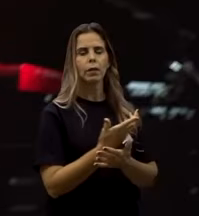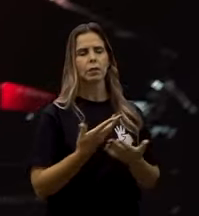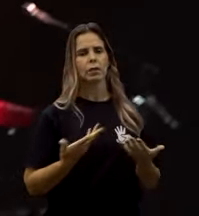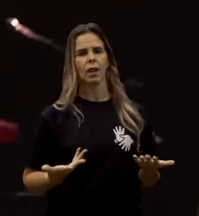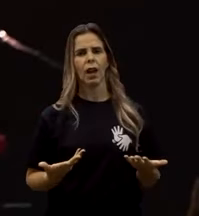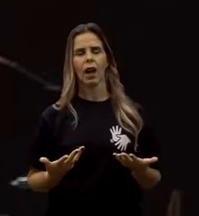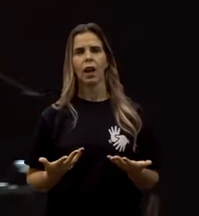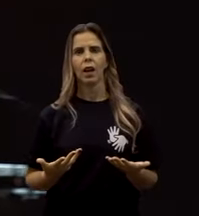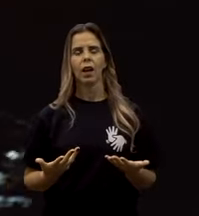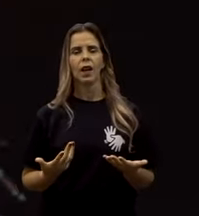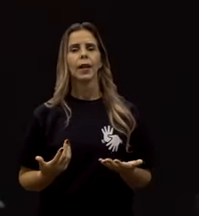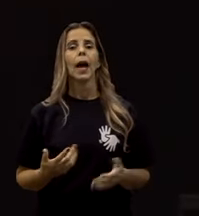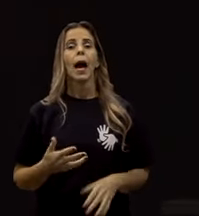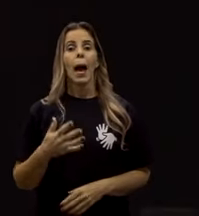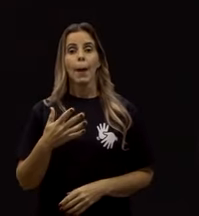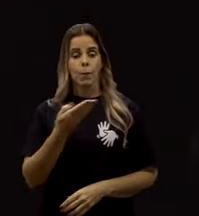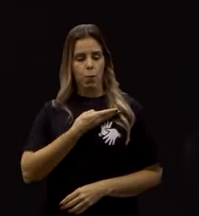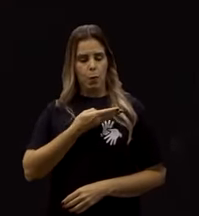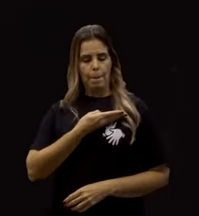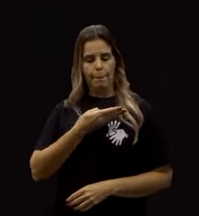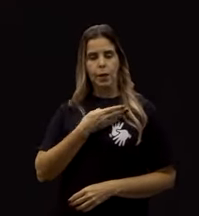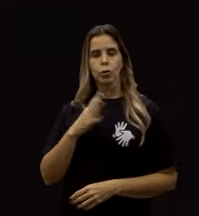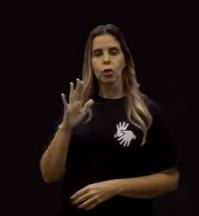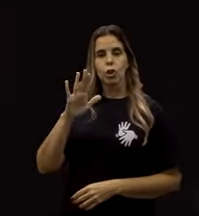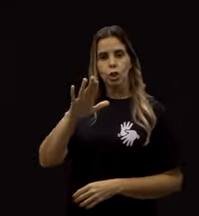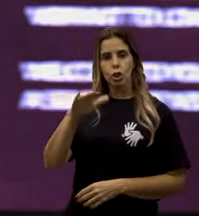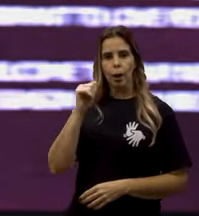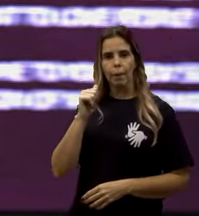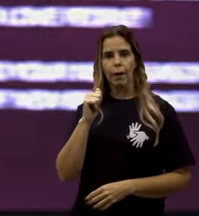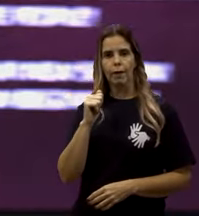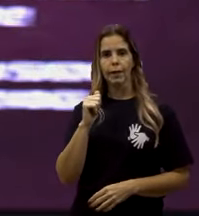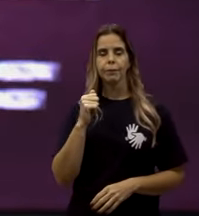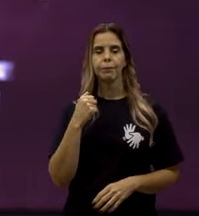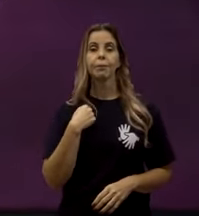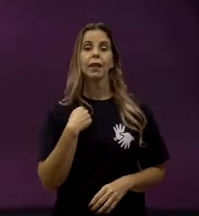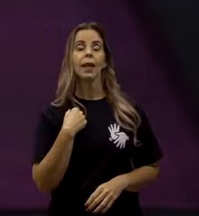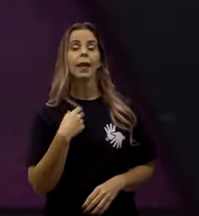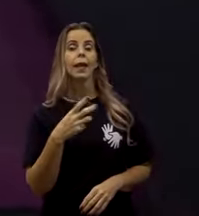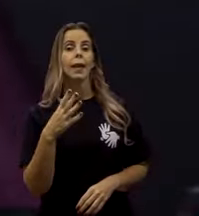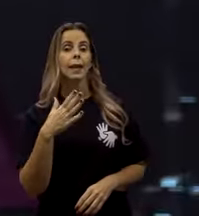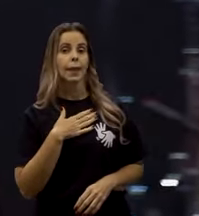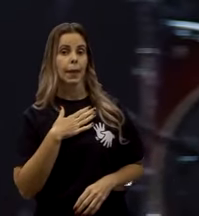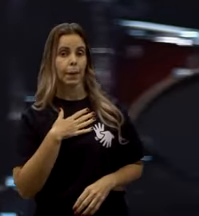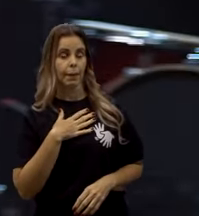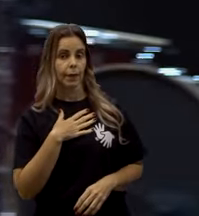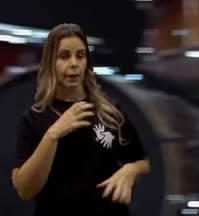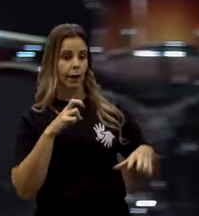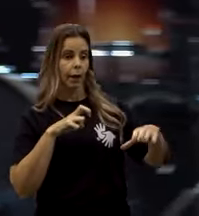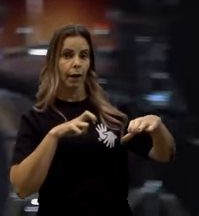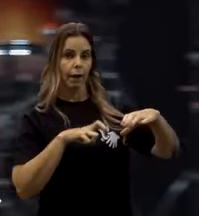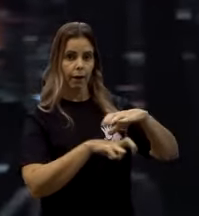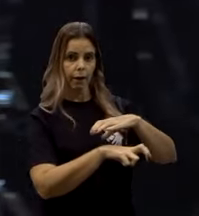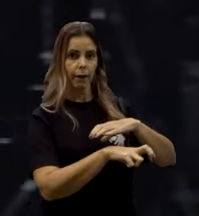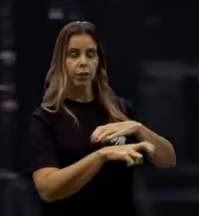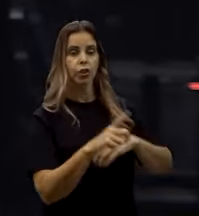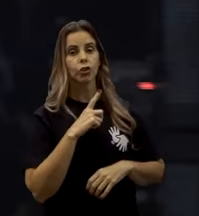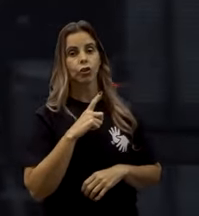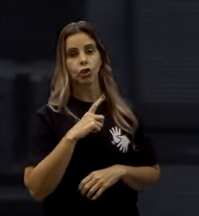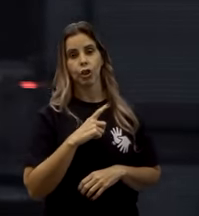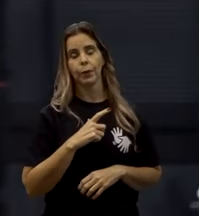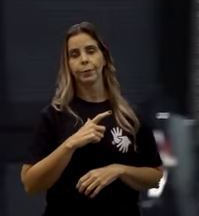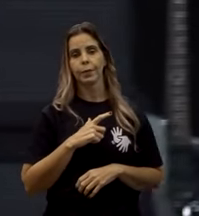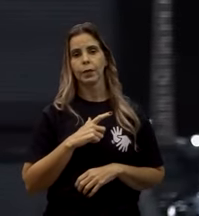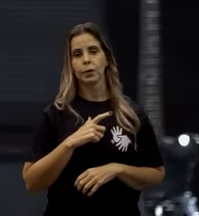falar um negócio ass vamos lá em casa chegava lá em casa lembra Jacobina minha garagem era Lar tinha sofá na minha garagem lembra Felipe lembra Igor tinha sofá tinha